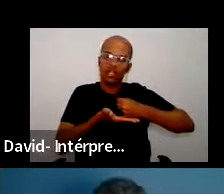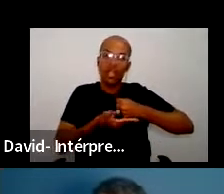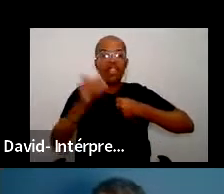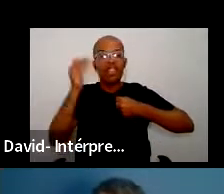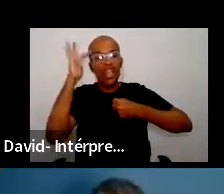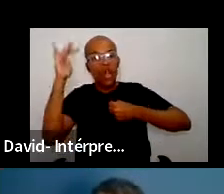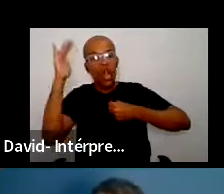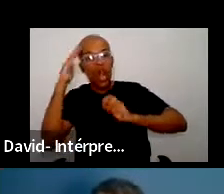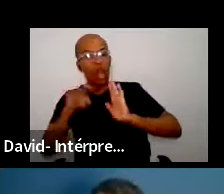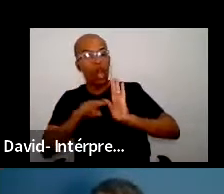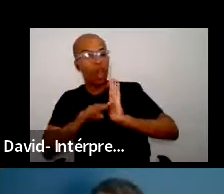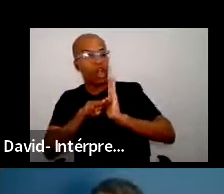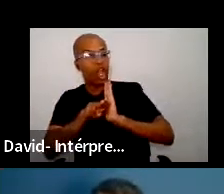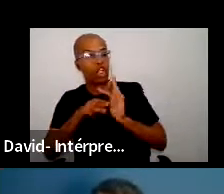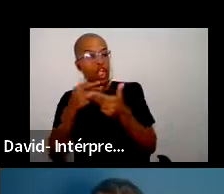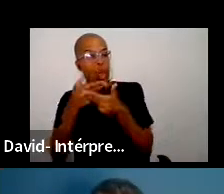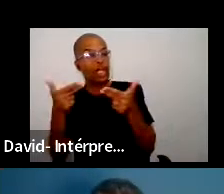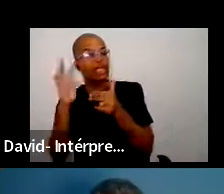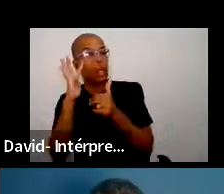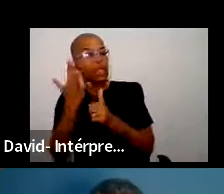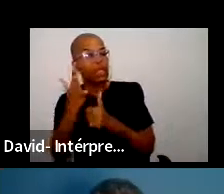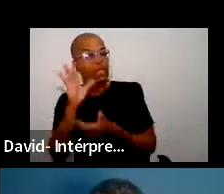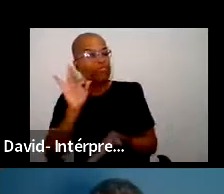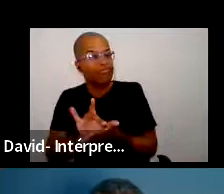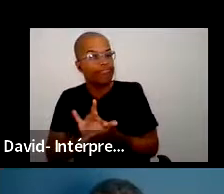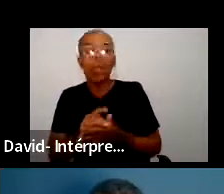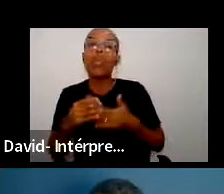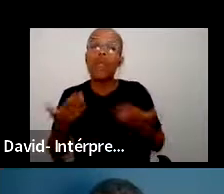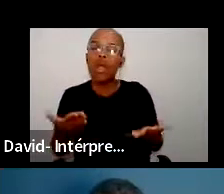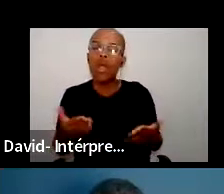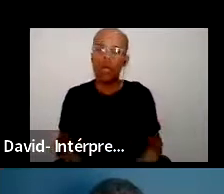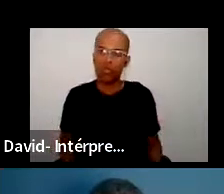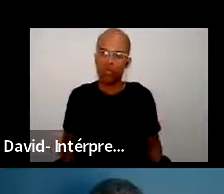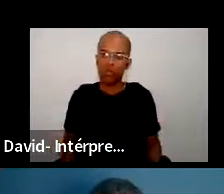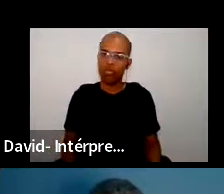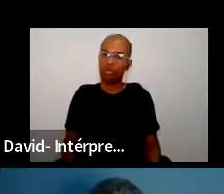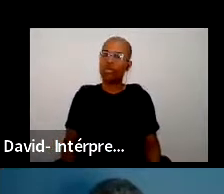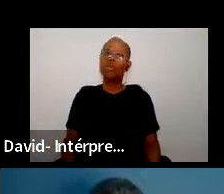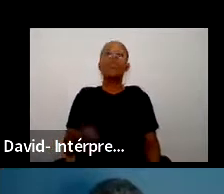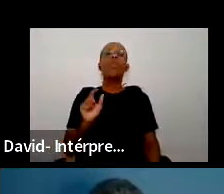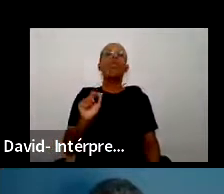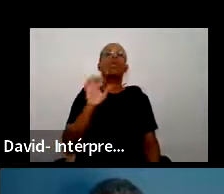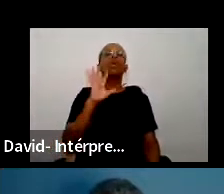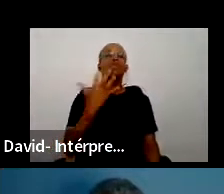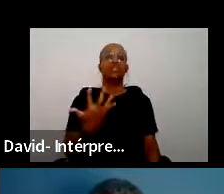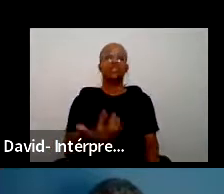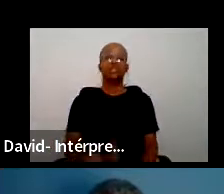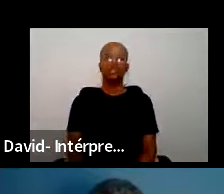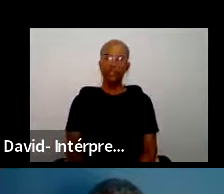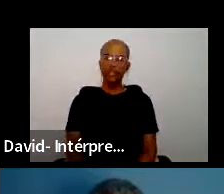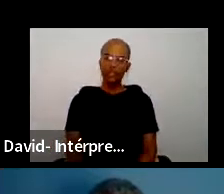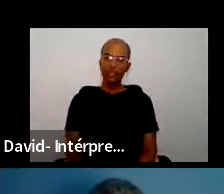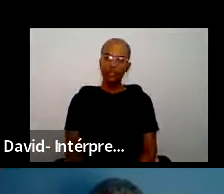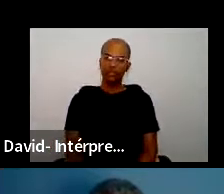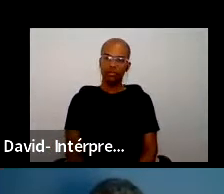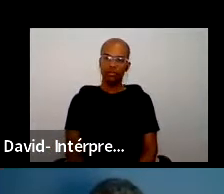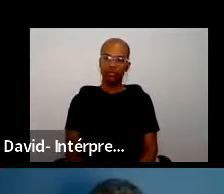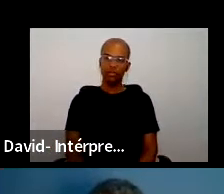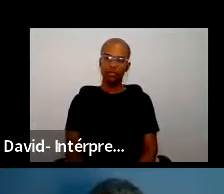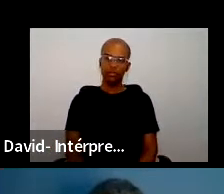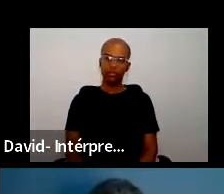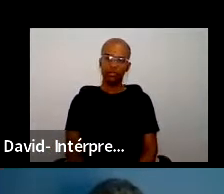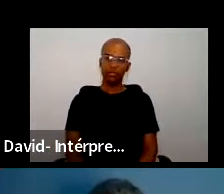teórico-metodológicas daquilo que está acontecendo na realidade, que situação é essa, né, e quem são